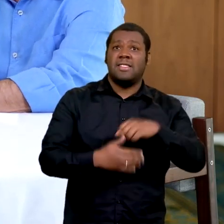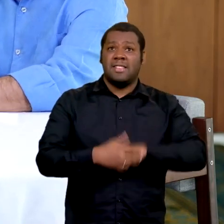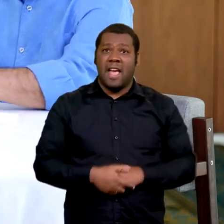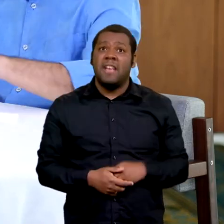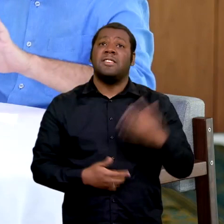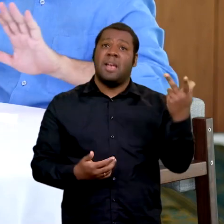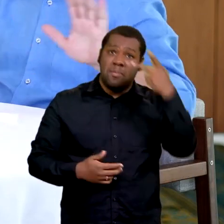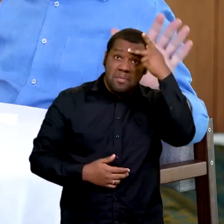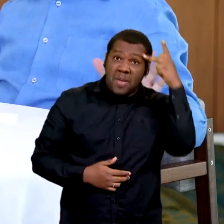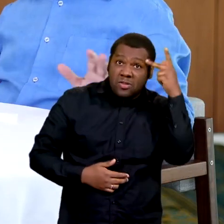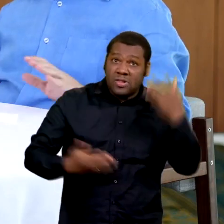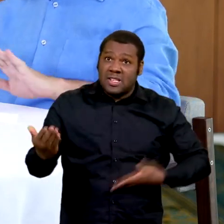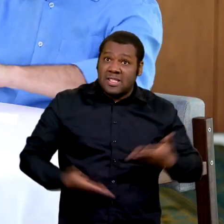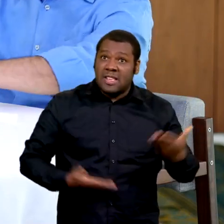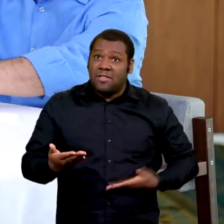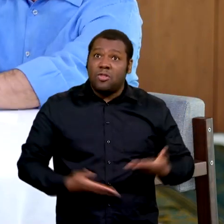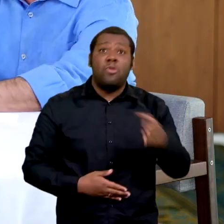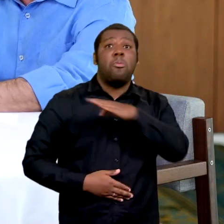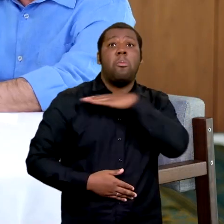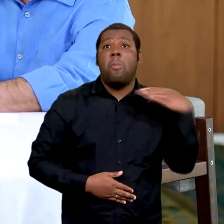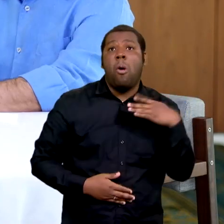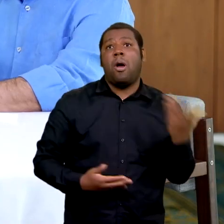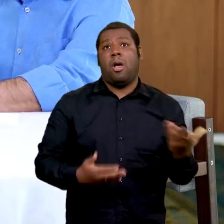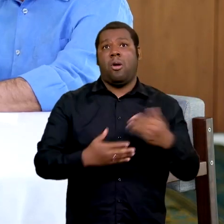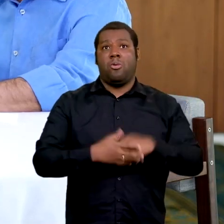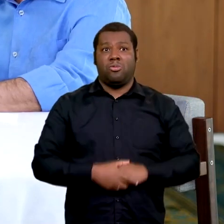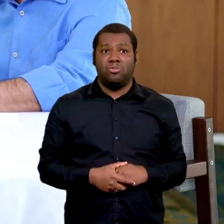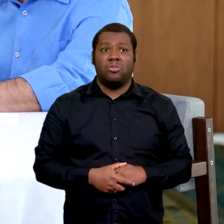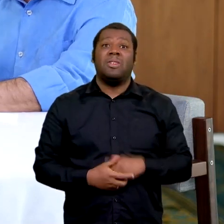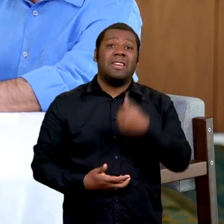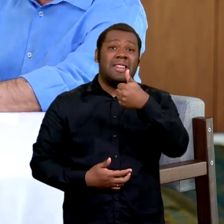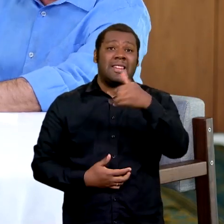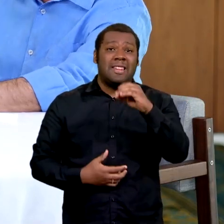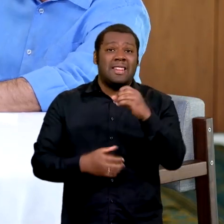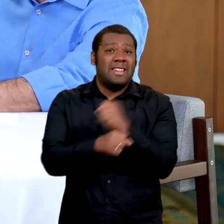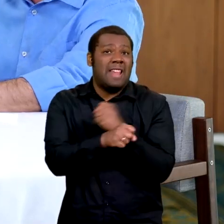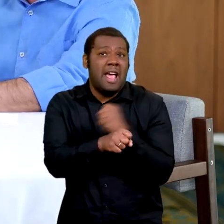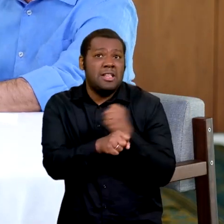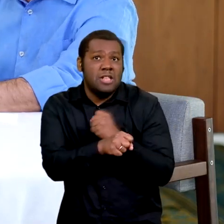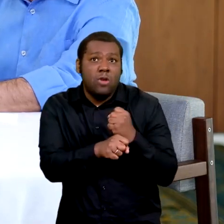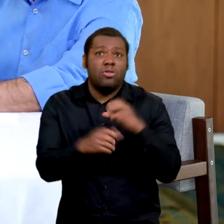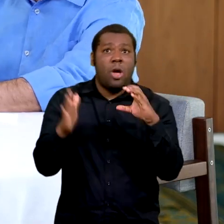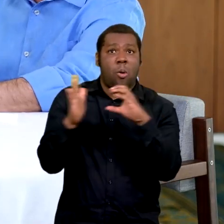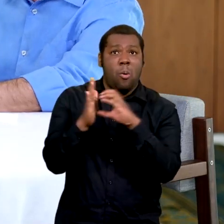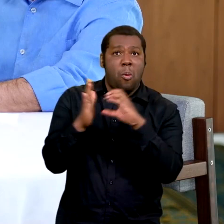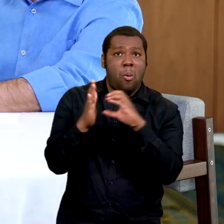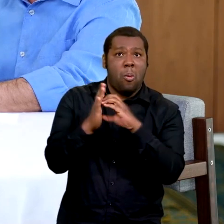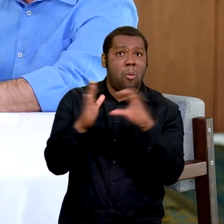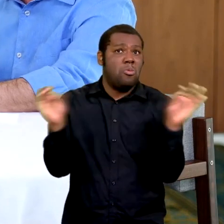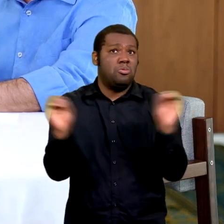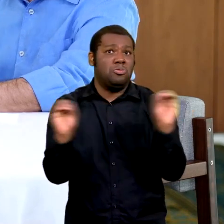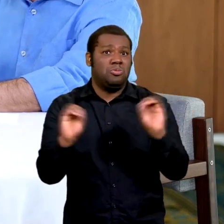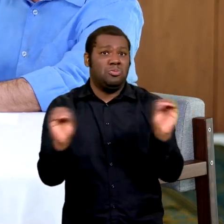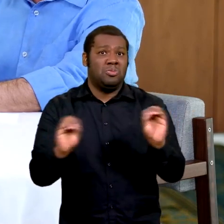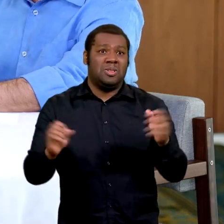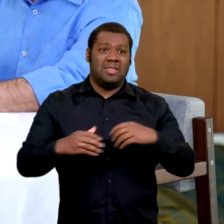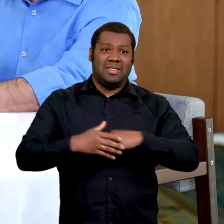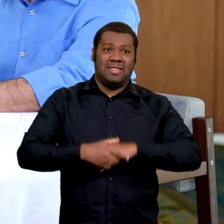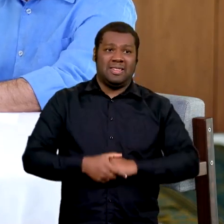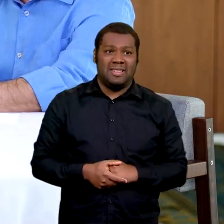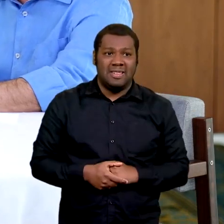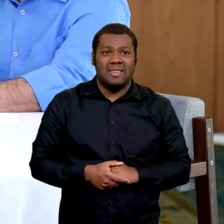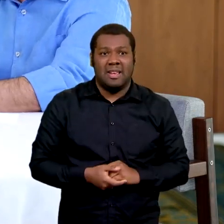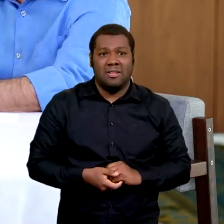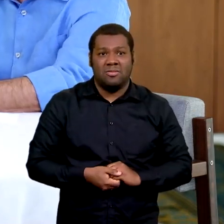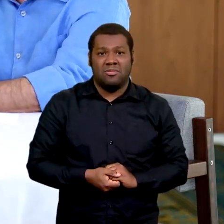seu primeiro governo você falou vamos zerar a fila e Zerou mas agora a temporada das filas dos peritos etc uma coisa voltou eh